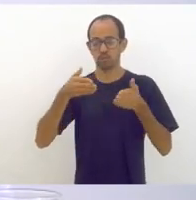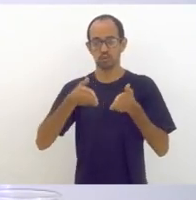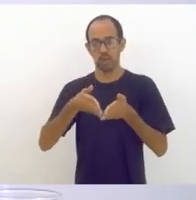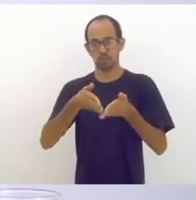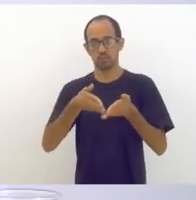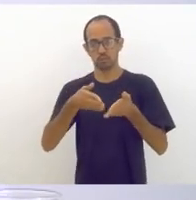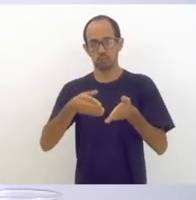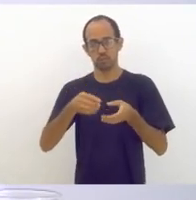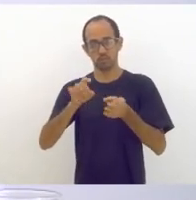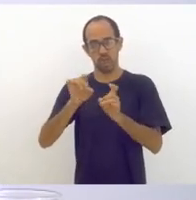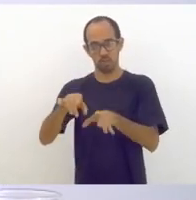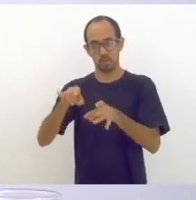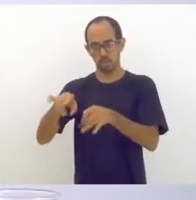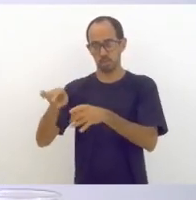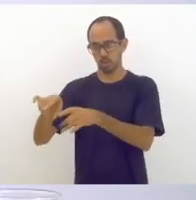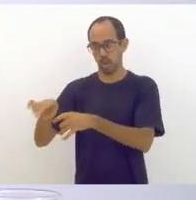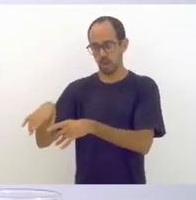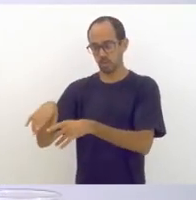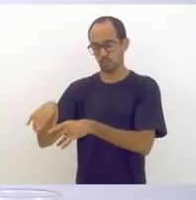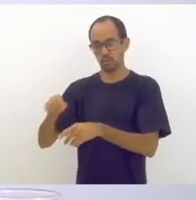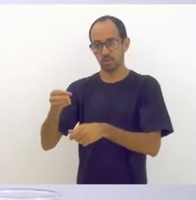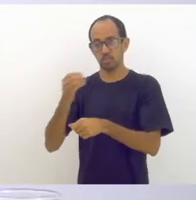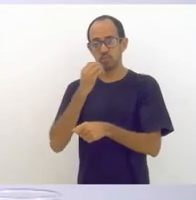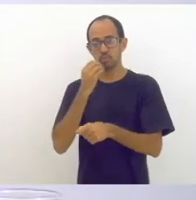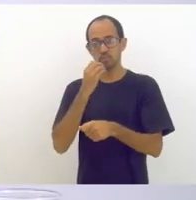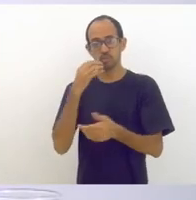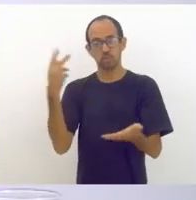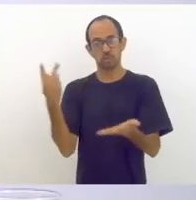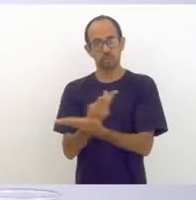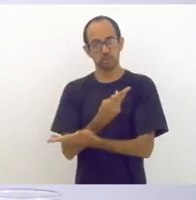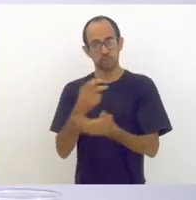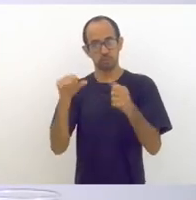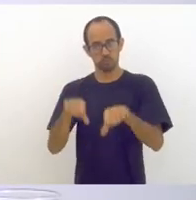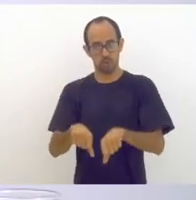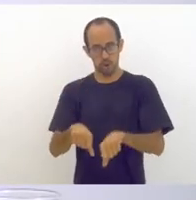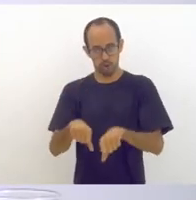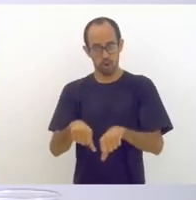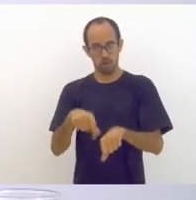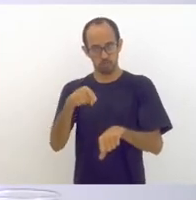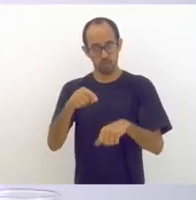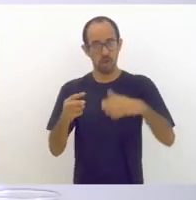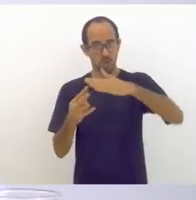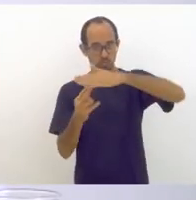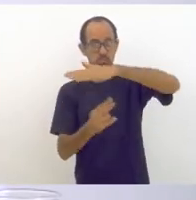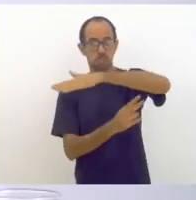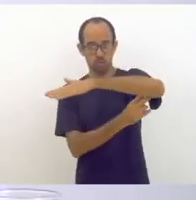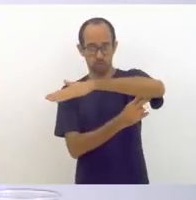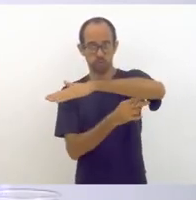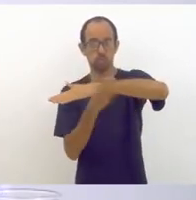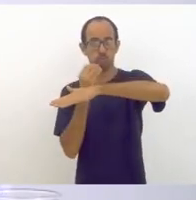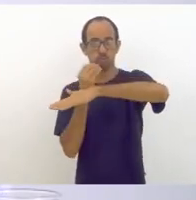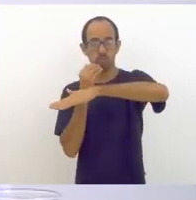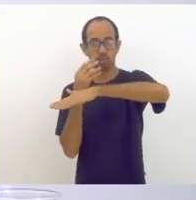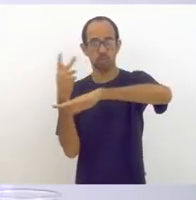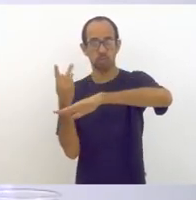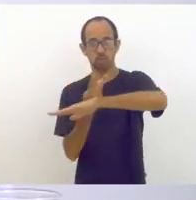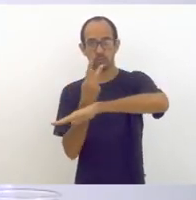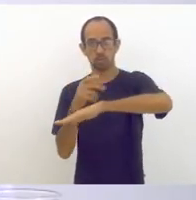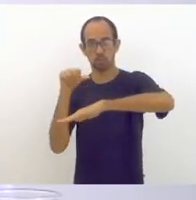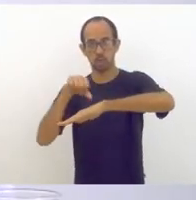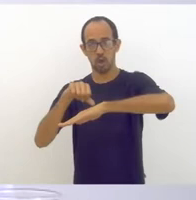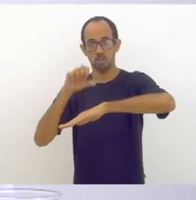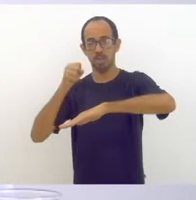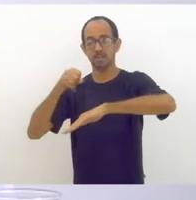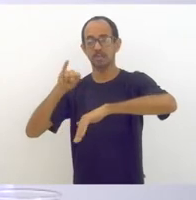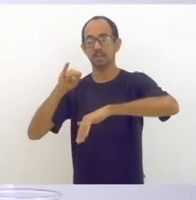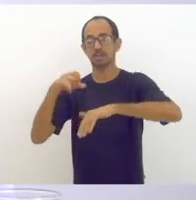Bahia e viu que poderia ter acontecido uma tragédia muito maior. Foi na ponte, poderia ter sido uma tragédia maior na ponte, mas poderia ter sido uma tragédia maior se tivesse batido,